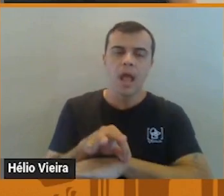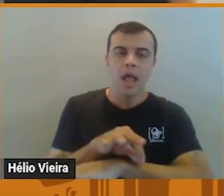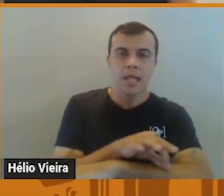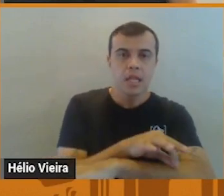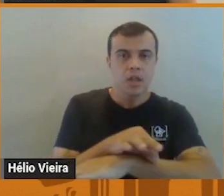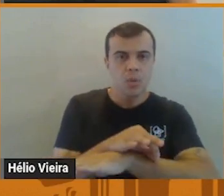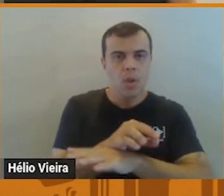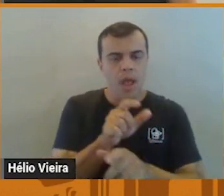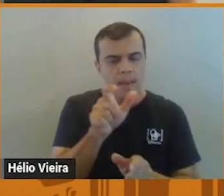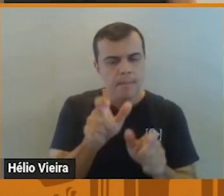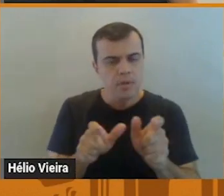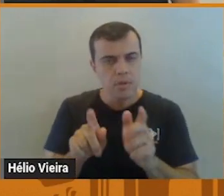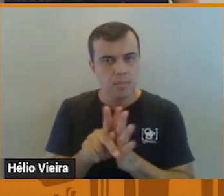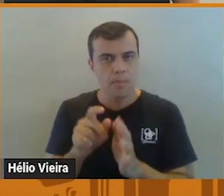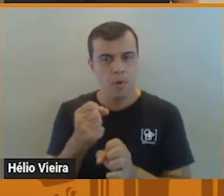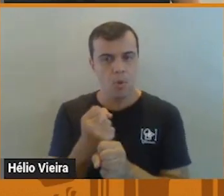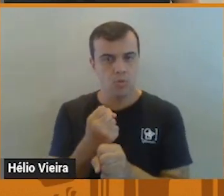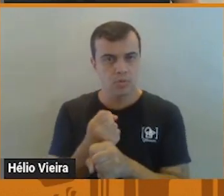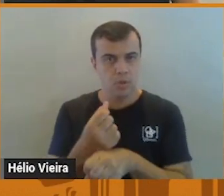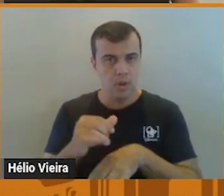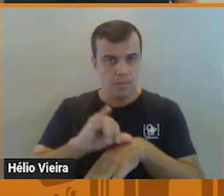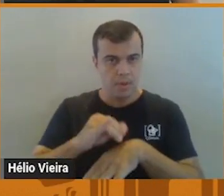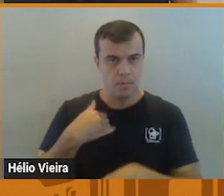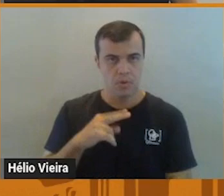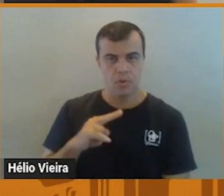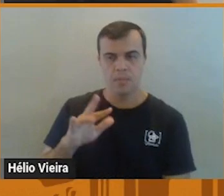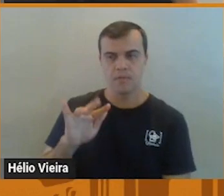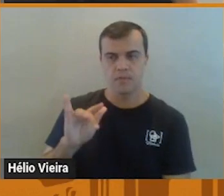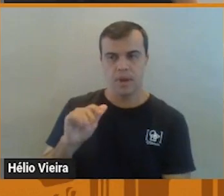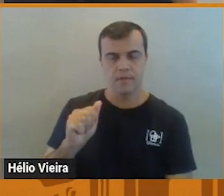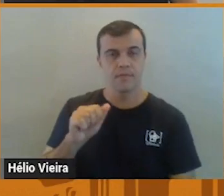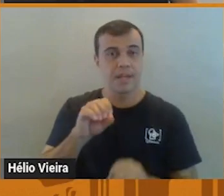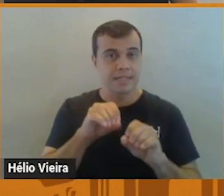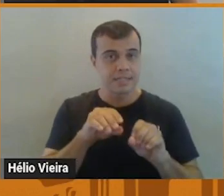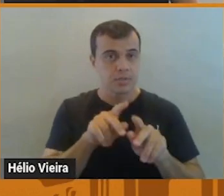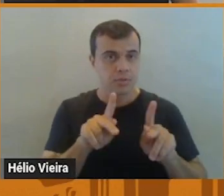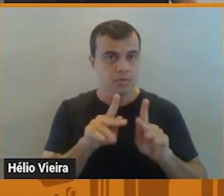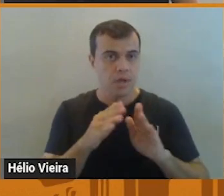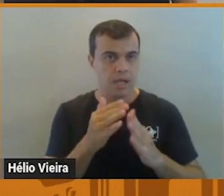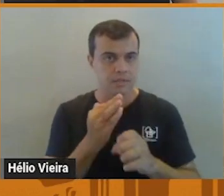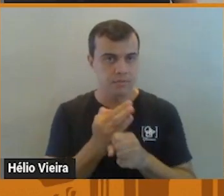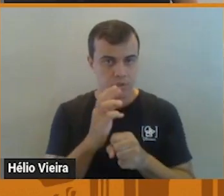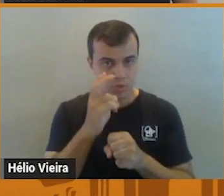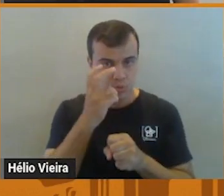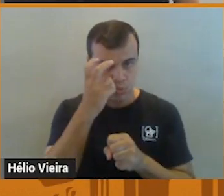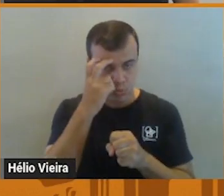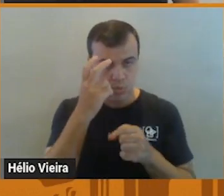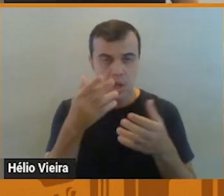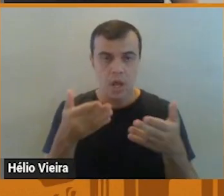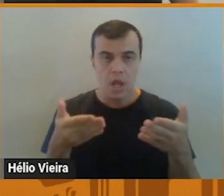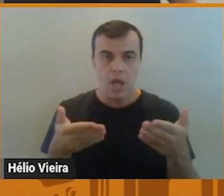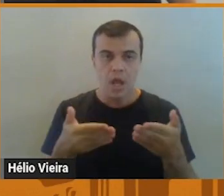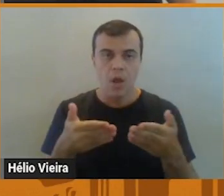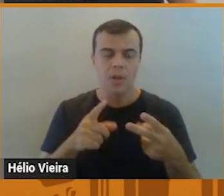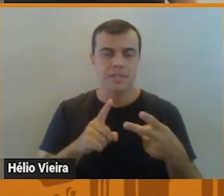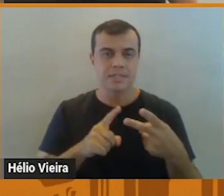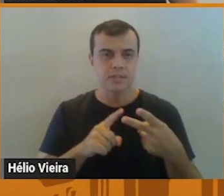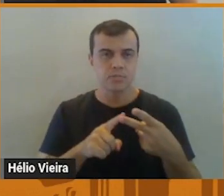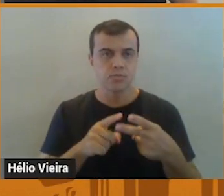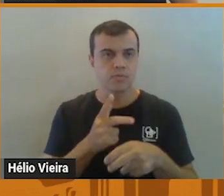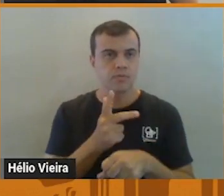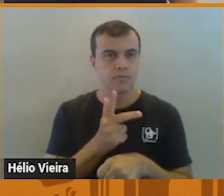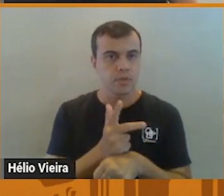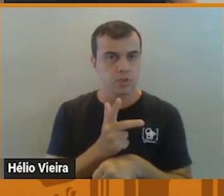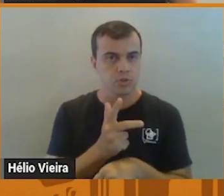da Construção da Capital. Eu sou Flávia Salvador, sou educadora da Casa Fit de Cultura, e hoje, nesse segundo